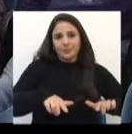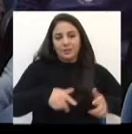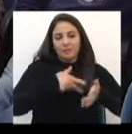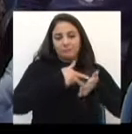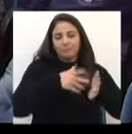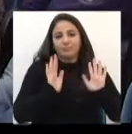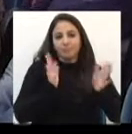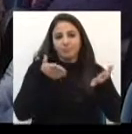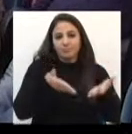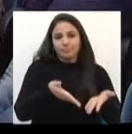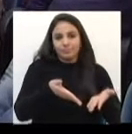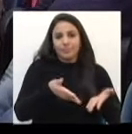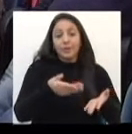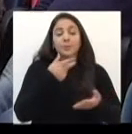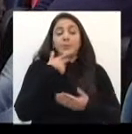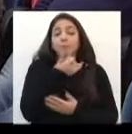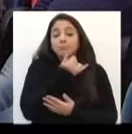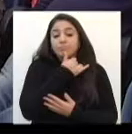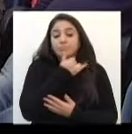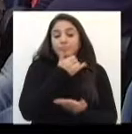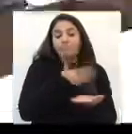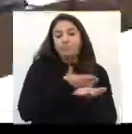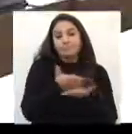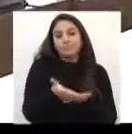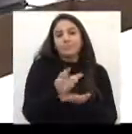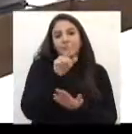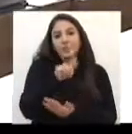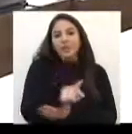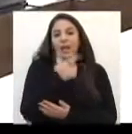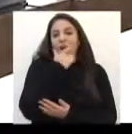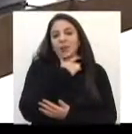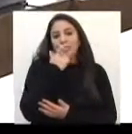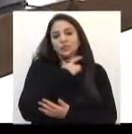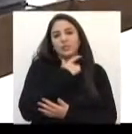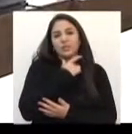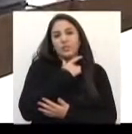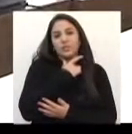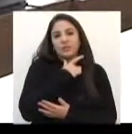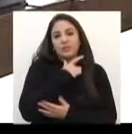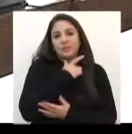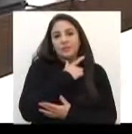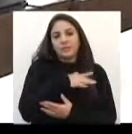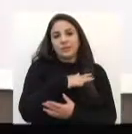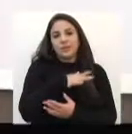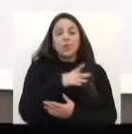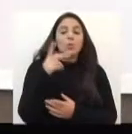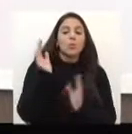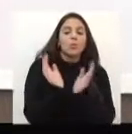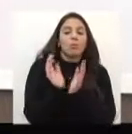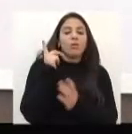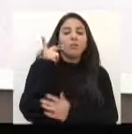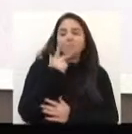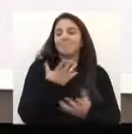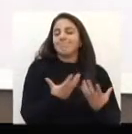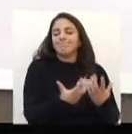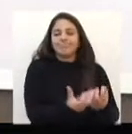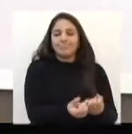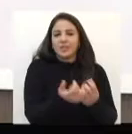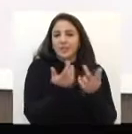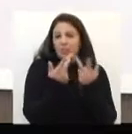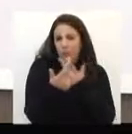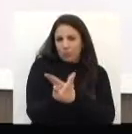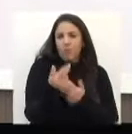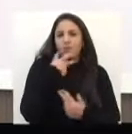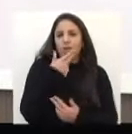lamentar iniciativas que, segundo ele, foram recusadas pelos colegas vereadores. Como exemplo, citou a